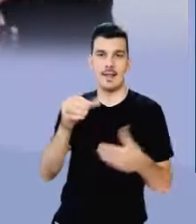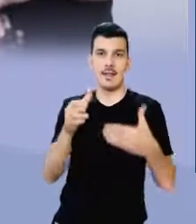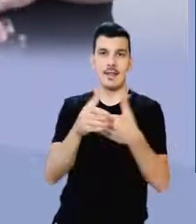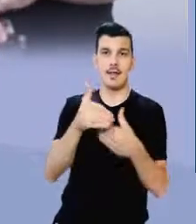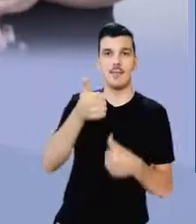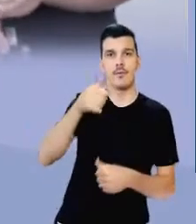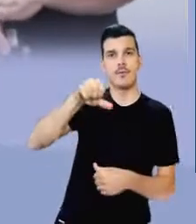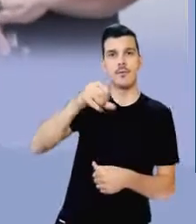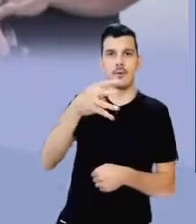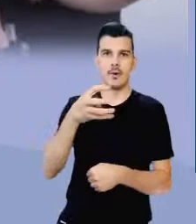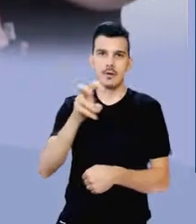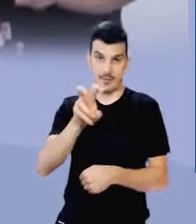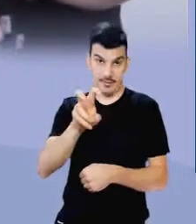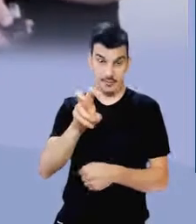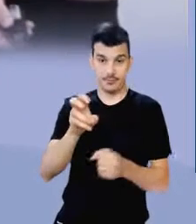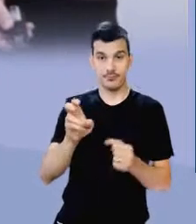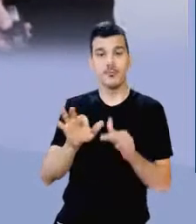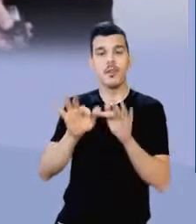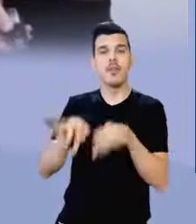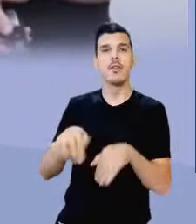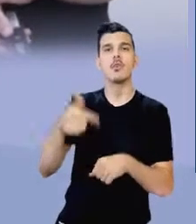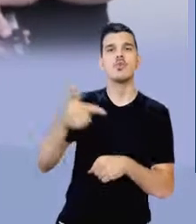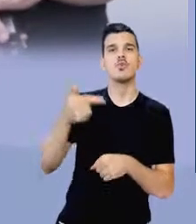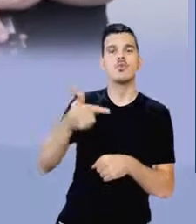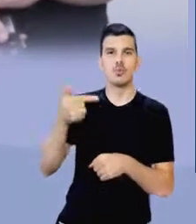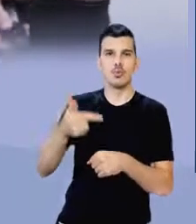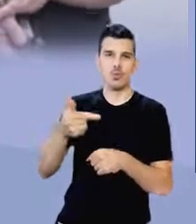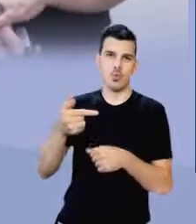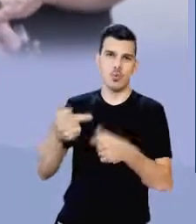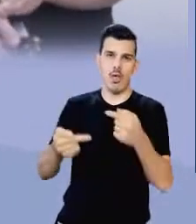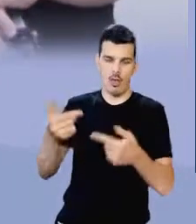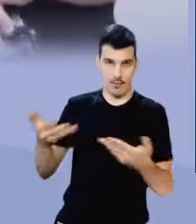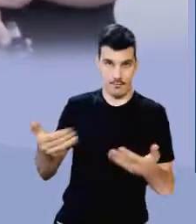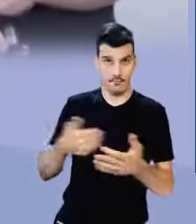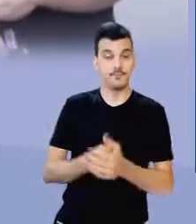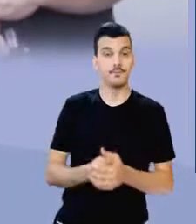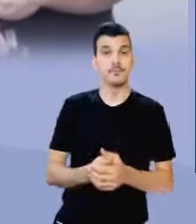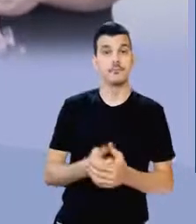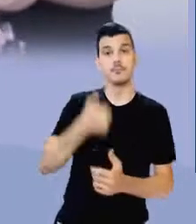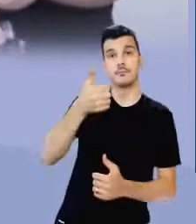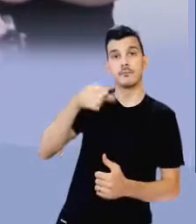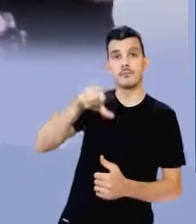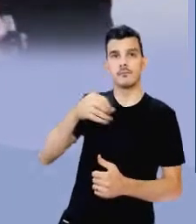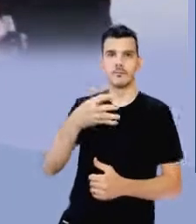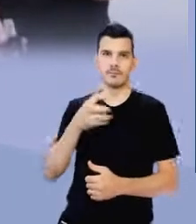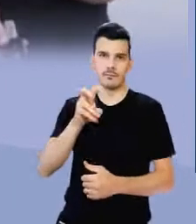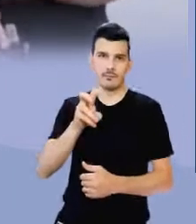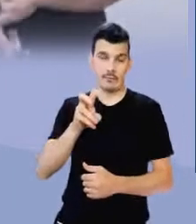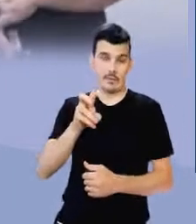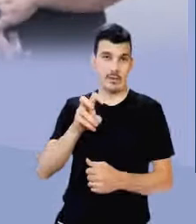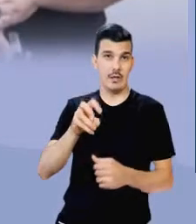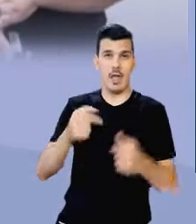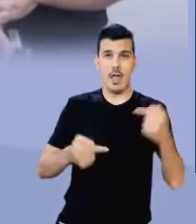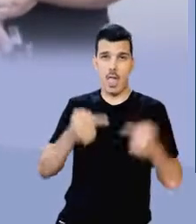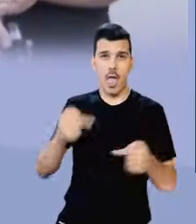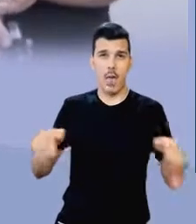a 1945, ao término da Segunda Guerra. Em 1945, a guerra